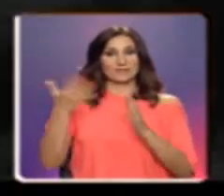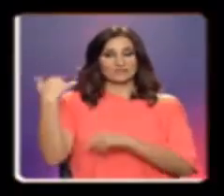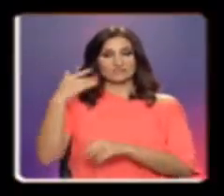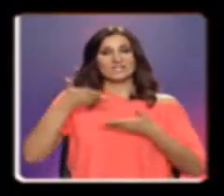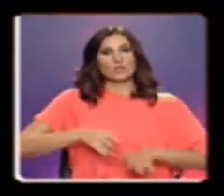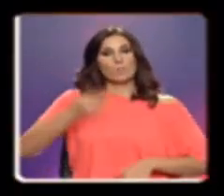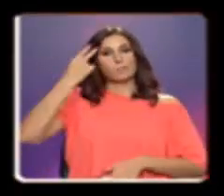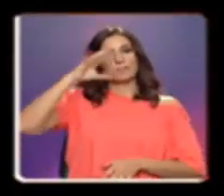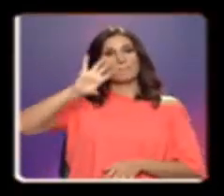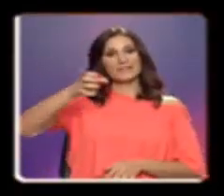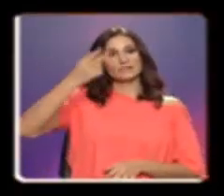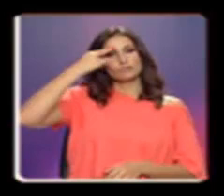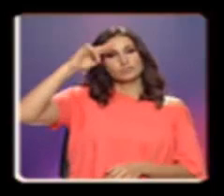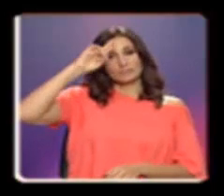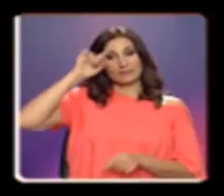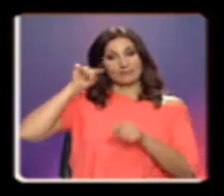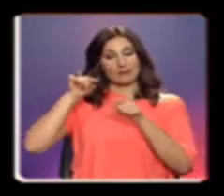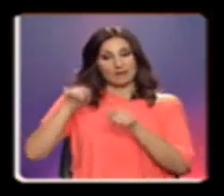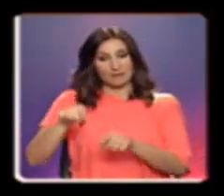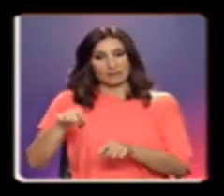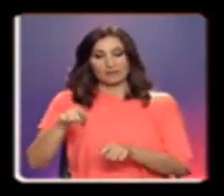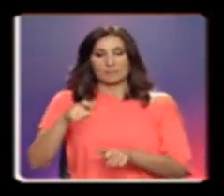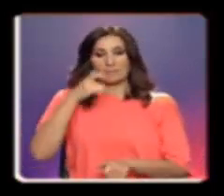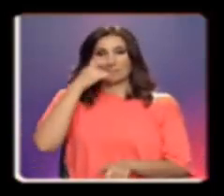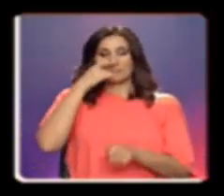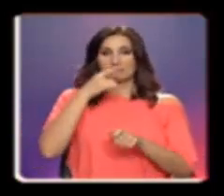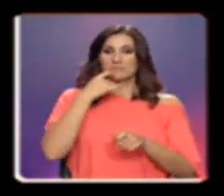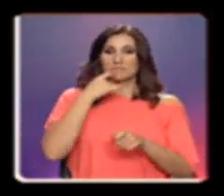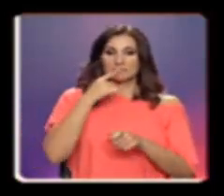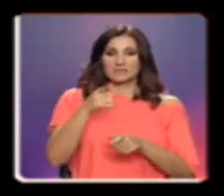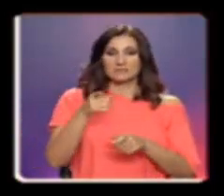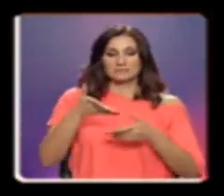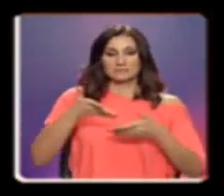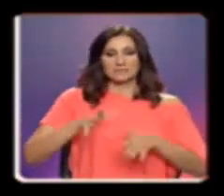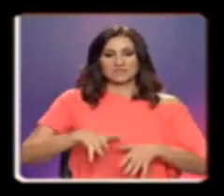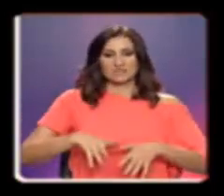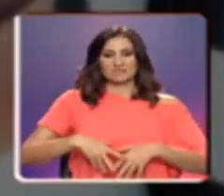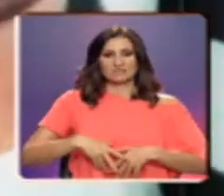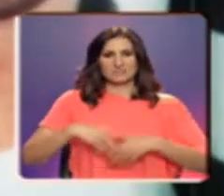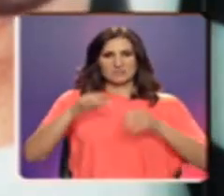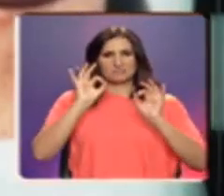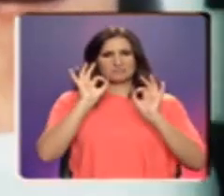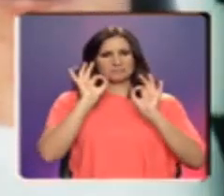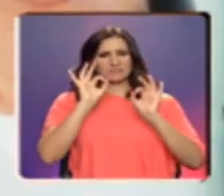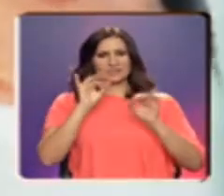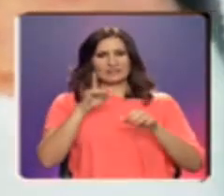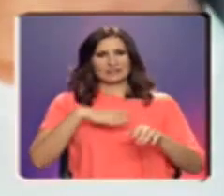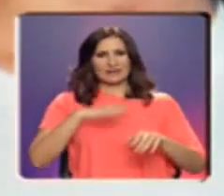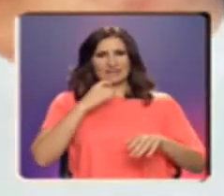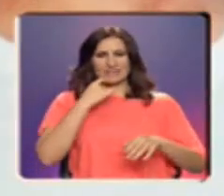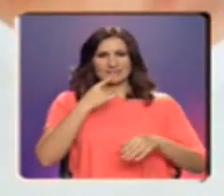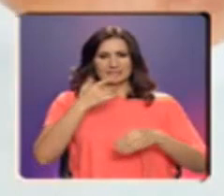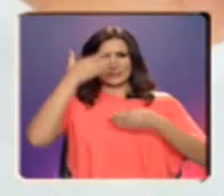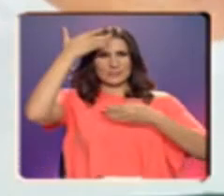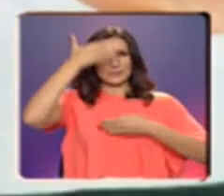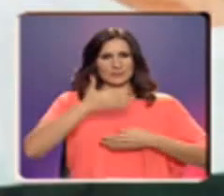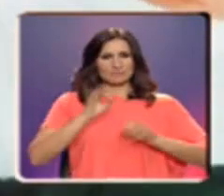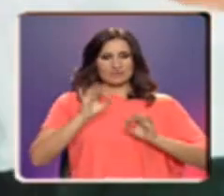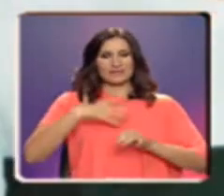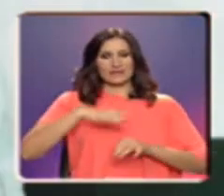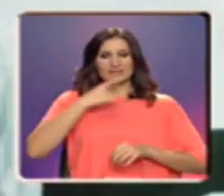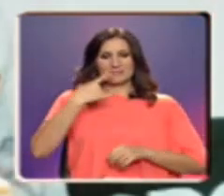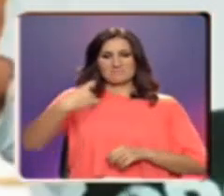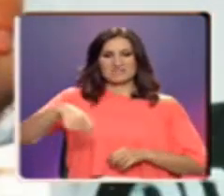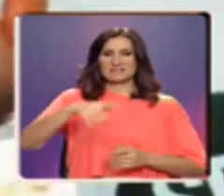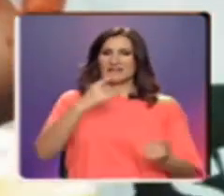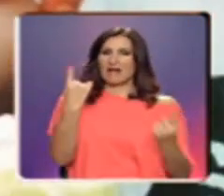Carvalho. Foi nessa altura que o obstetra disse que tinha nascido com o véu intacto e que isso era sinal que ia ser presidente de